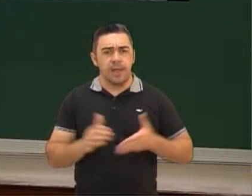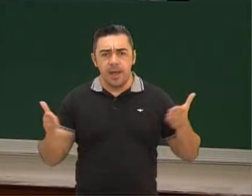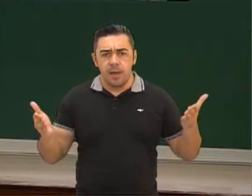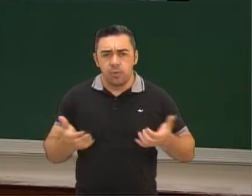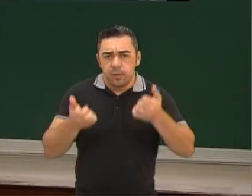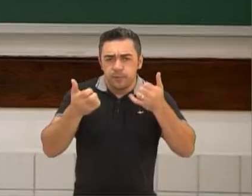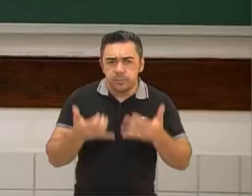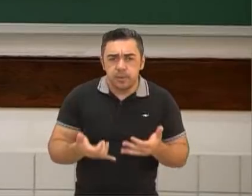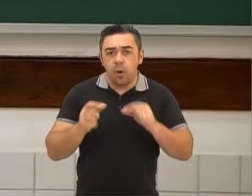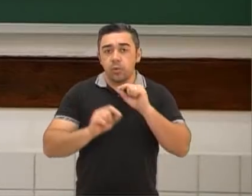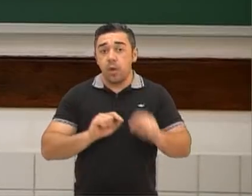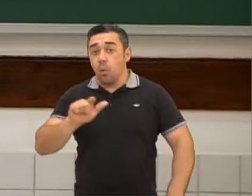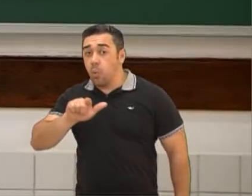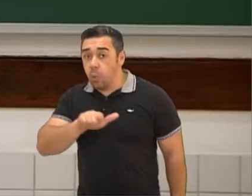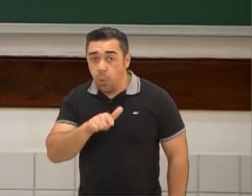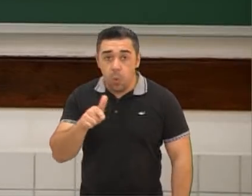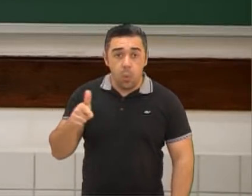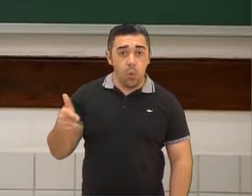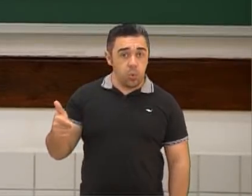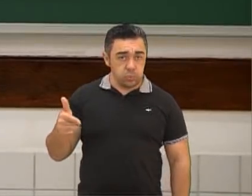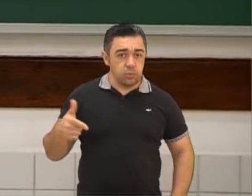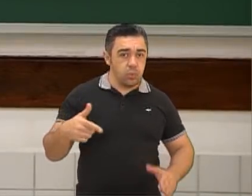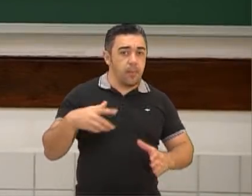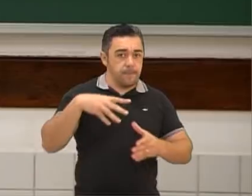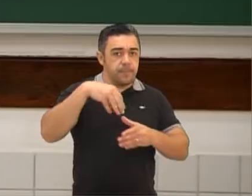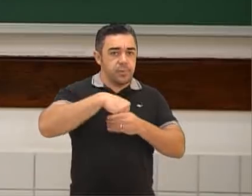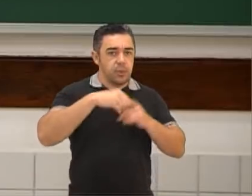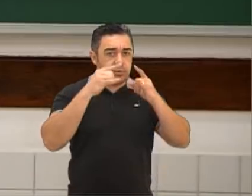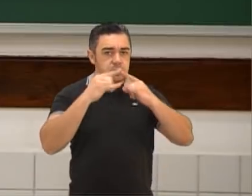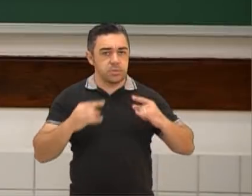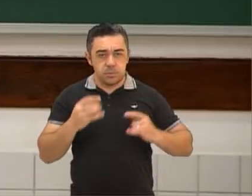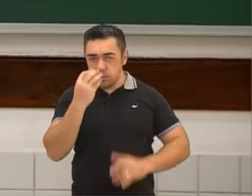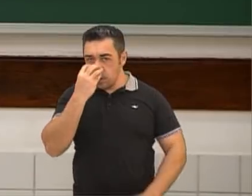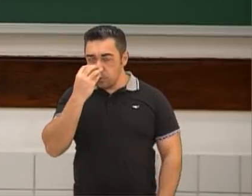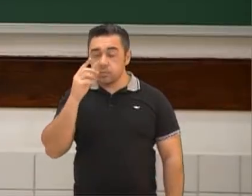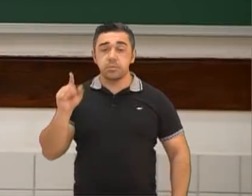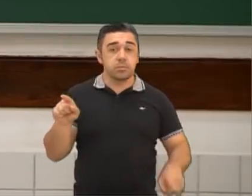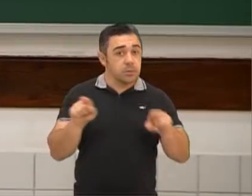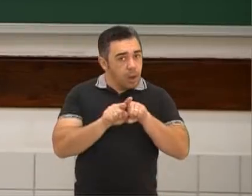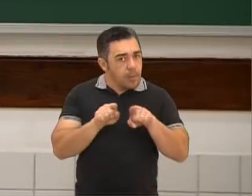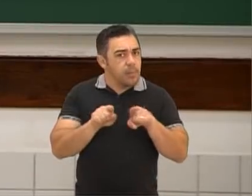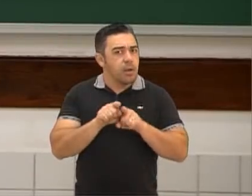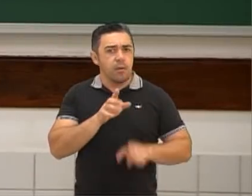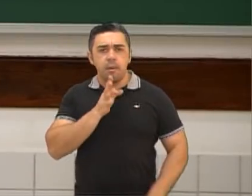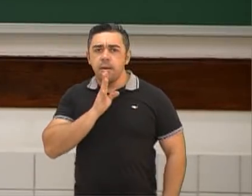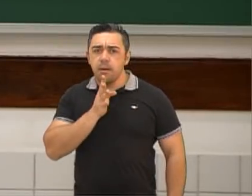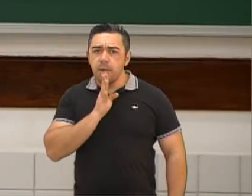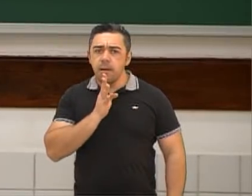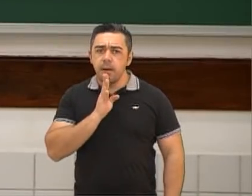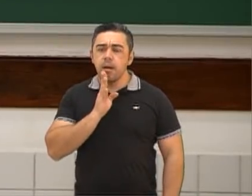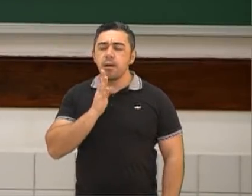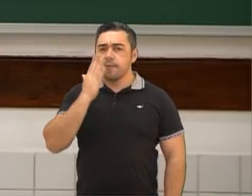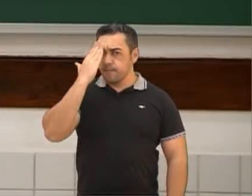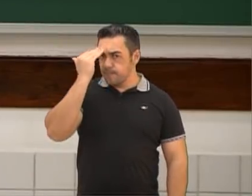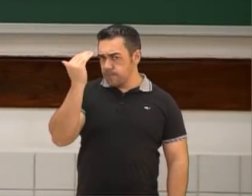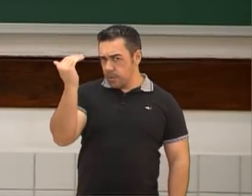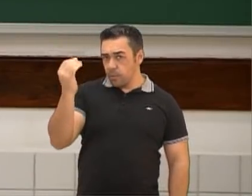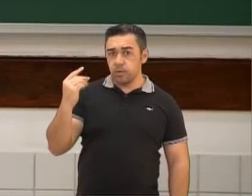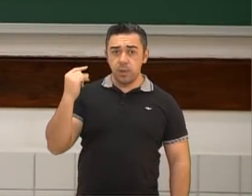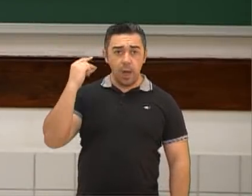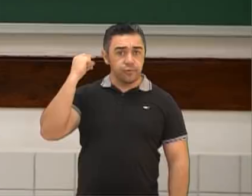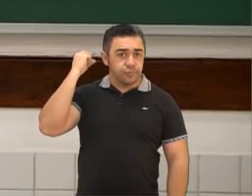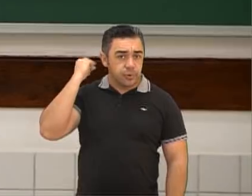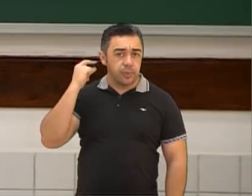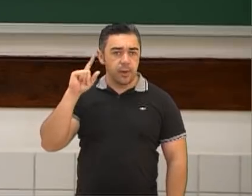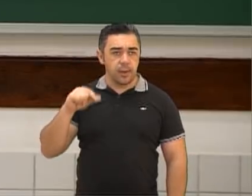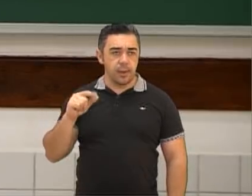gente vai falar sobre uma outra arte do circo que também é muito conhecida e muito antiga. É o